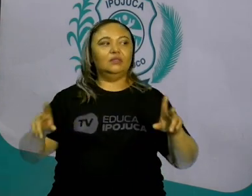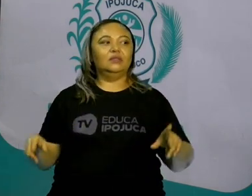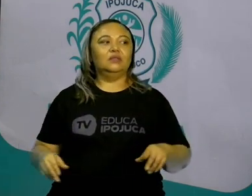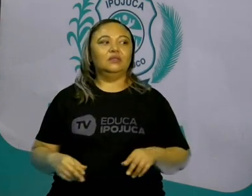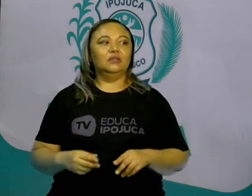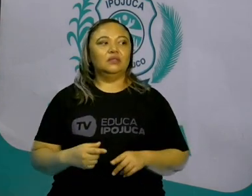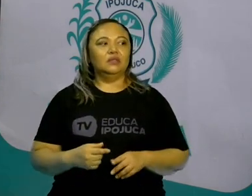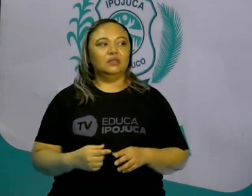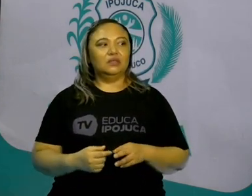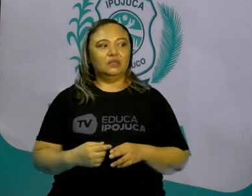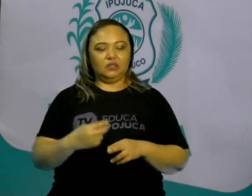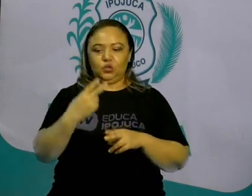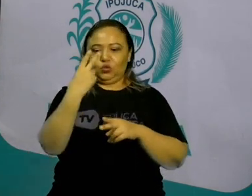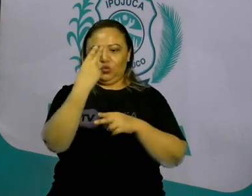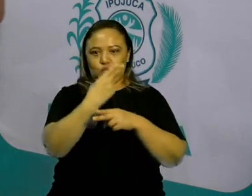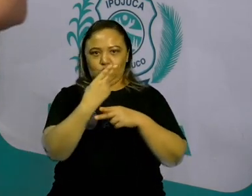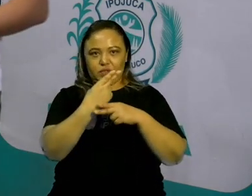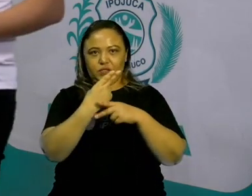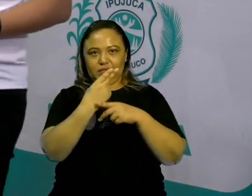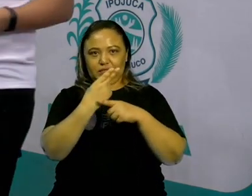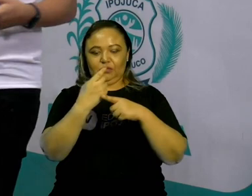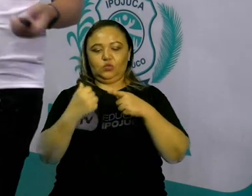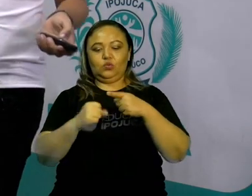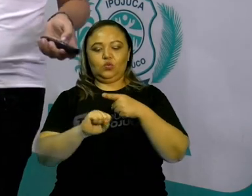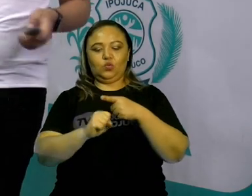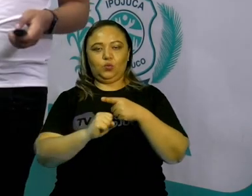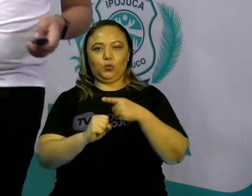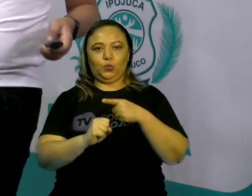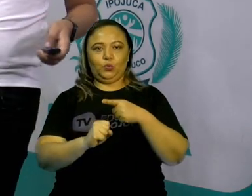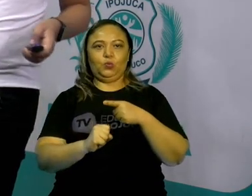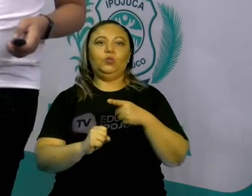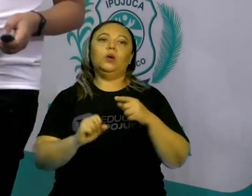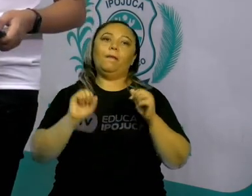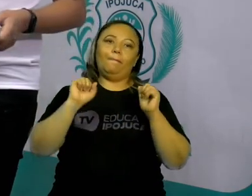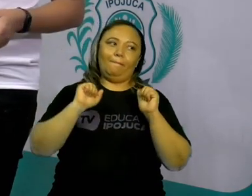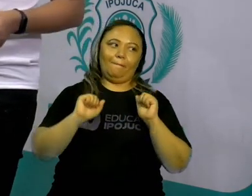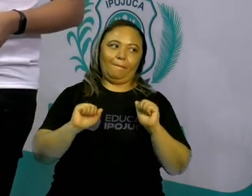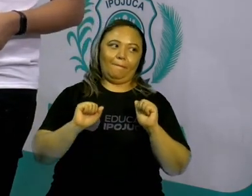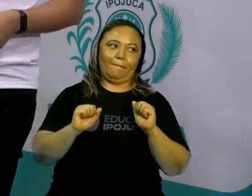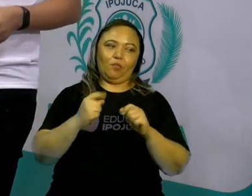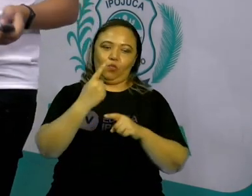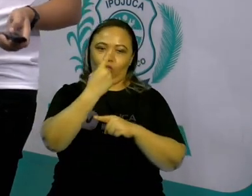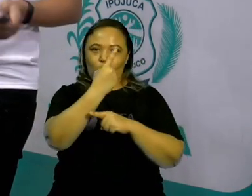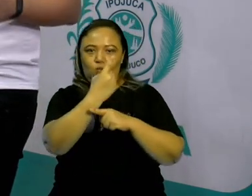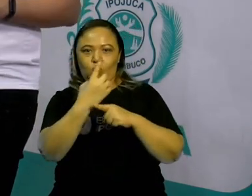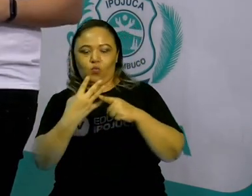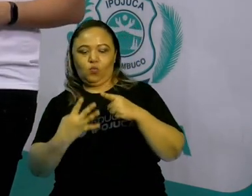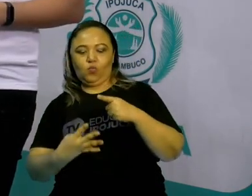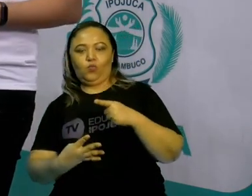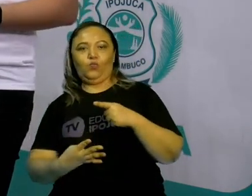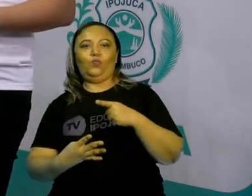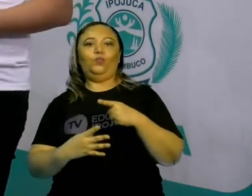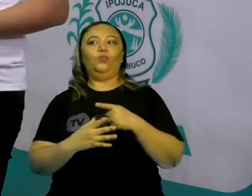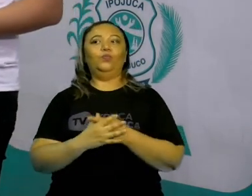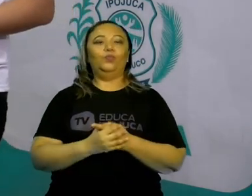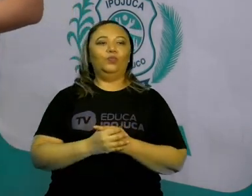no total de 8, 2 oitavos. E também pode ser representado por 1/4.